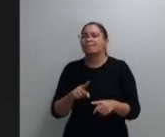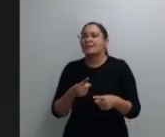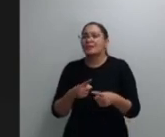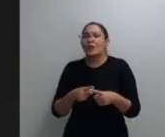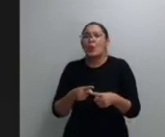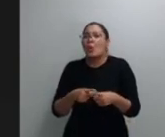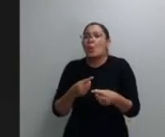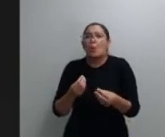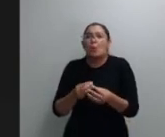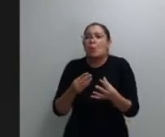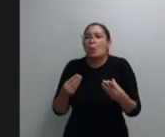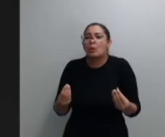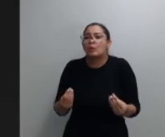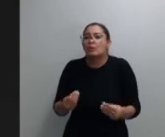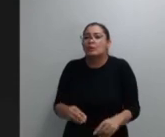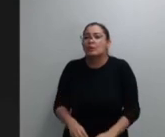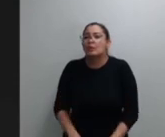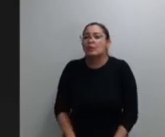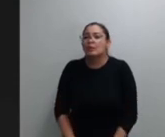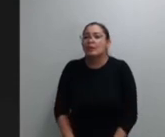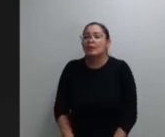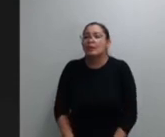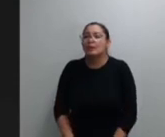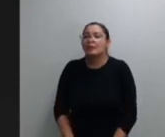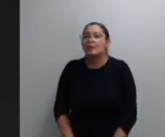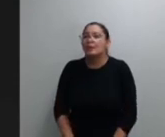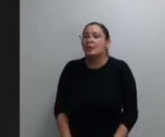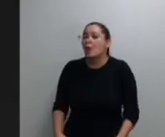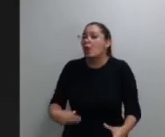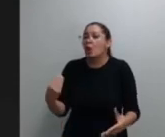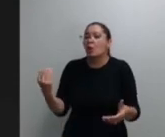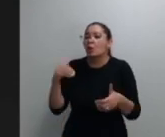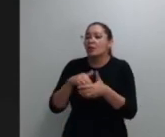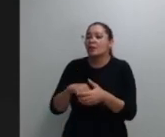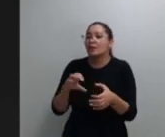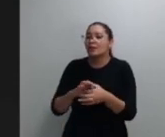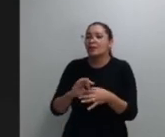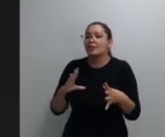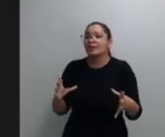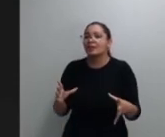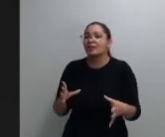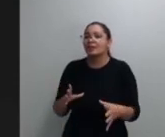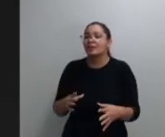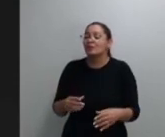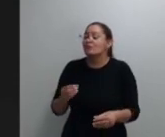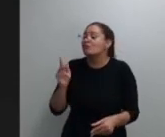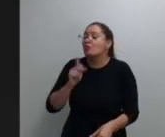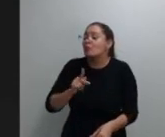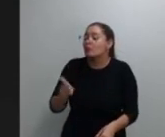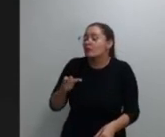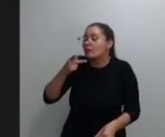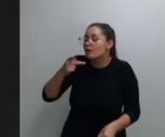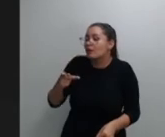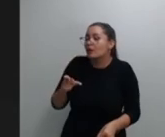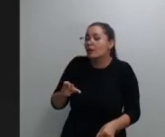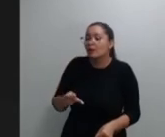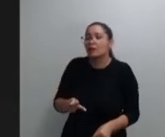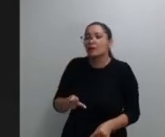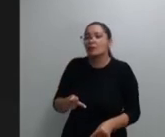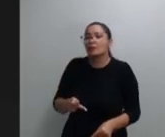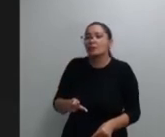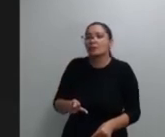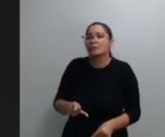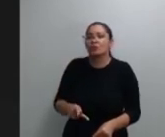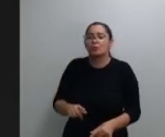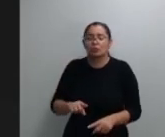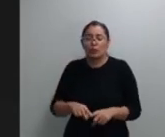poucos isso é típico do capitalismo que o professor professor Sérgio Varela Bruna quer dinamizar em detrimento dos